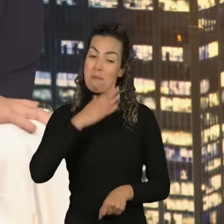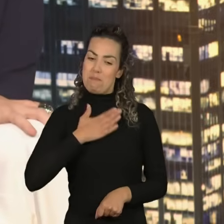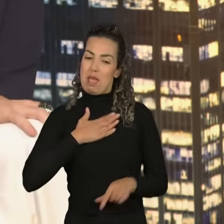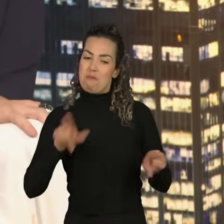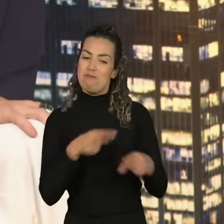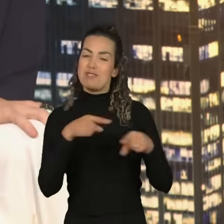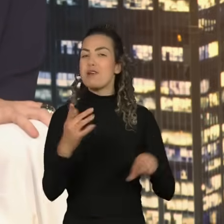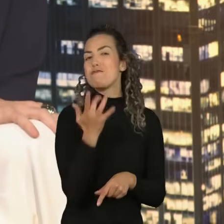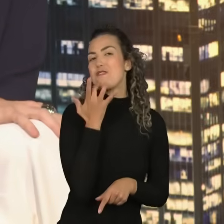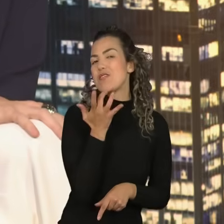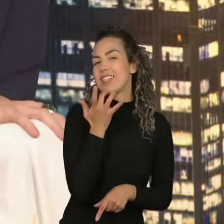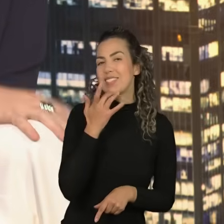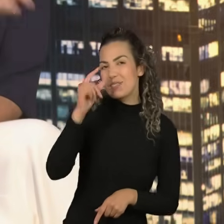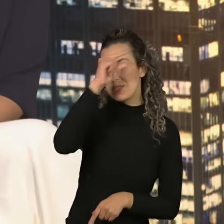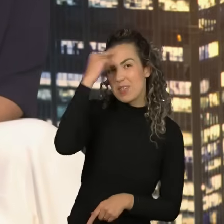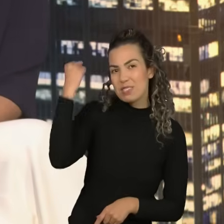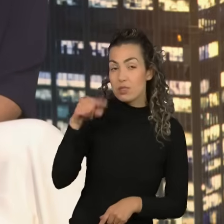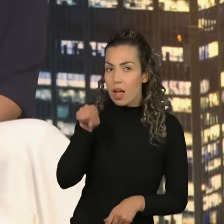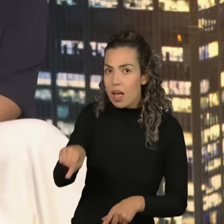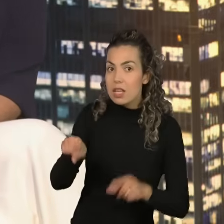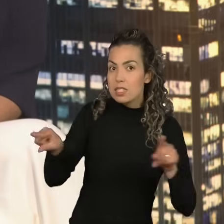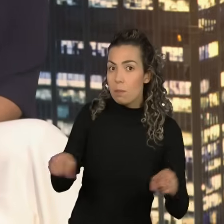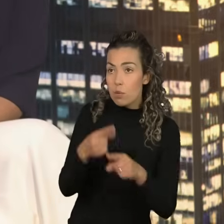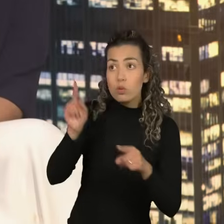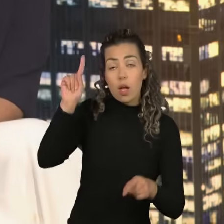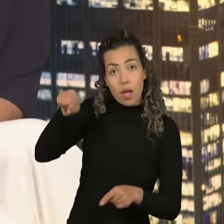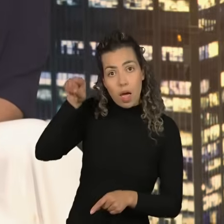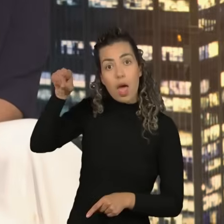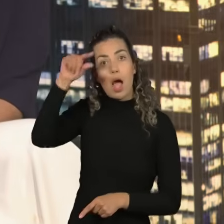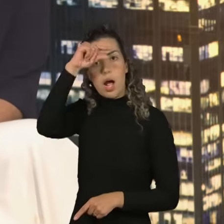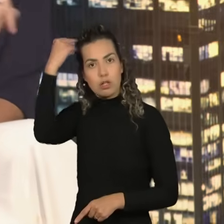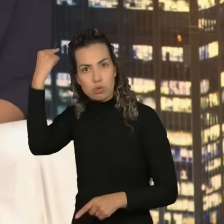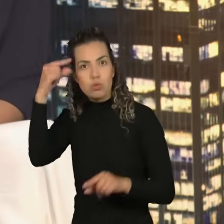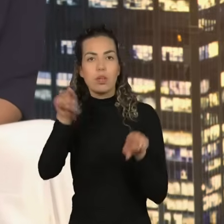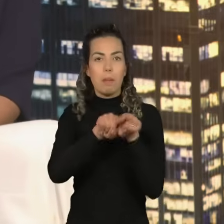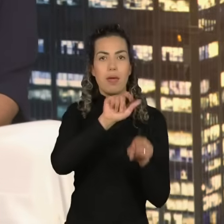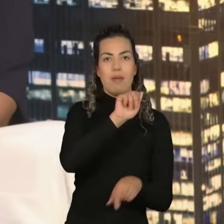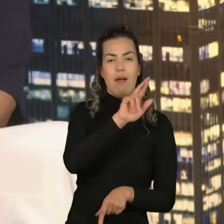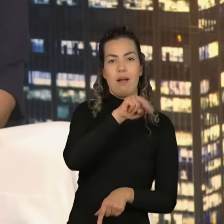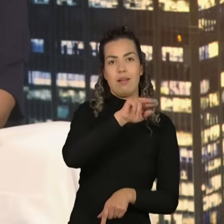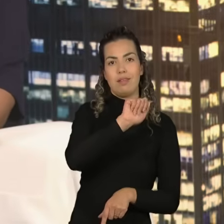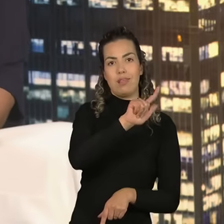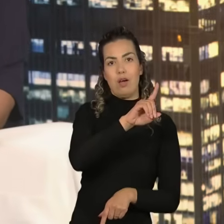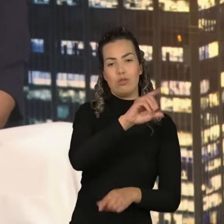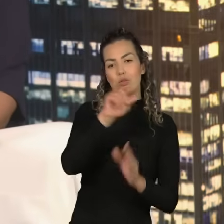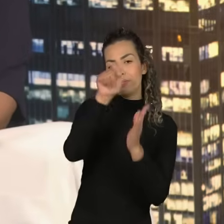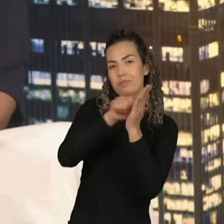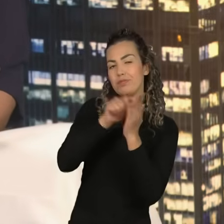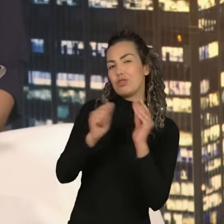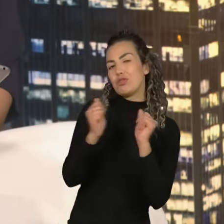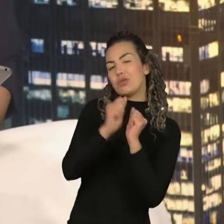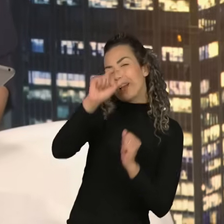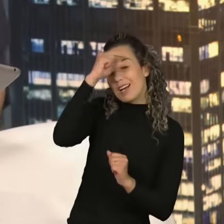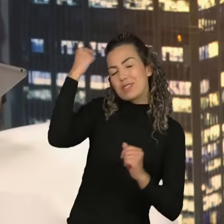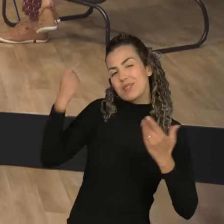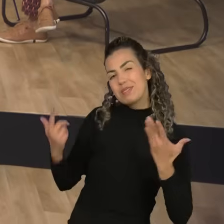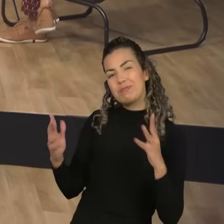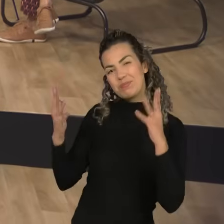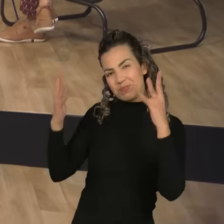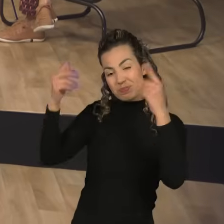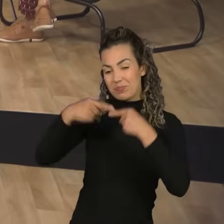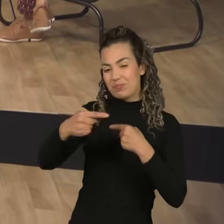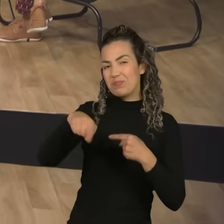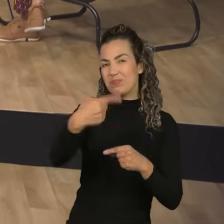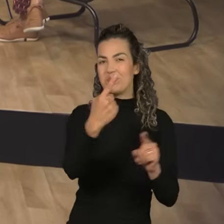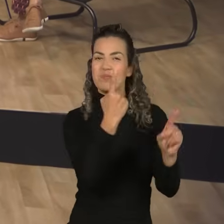que Cazuza deixou. Essa música é de autoria dele e de Arnaldo Brandão. Até a semana que vem. Viva Cazuza! Viva!